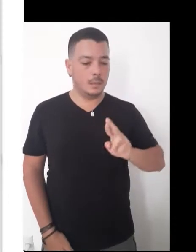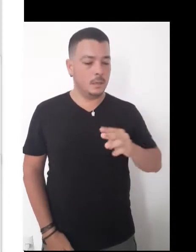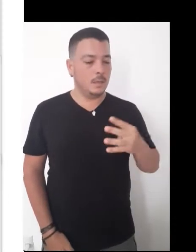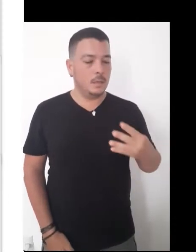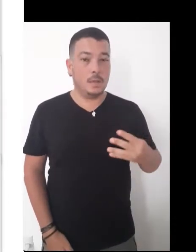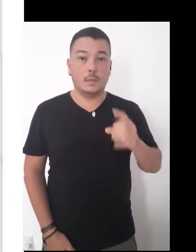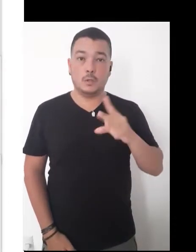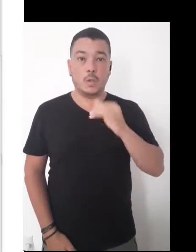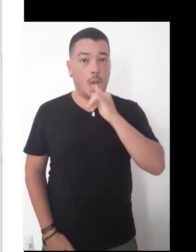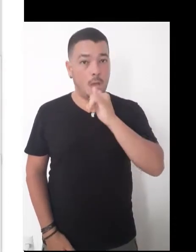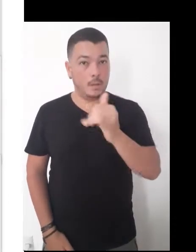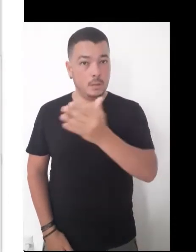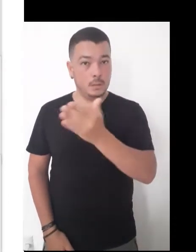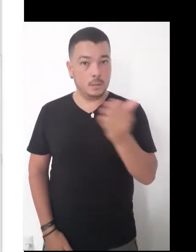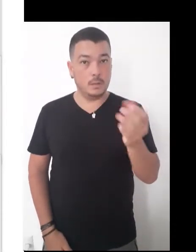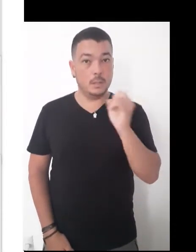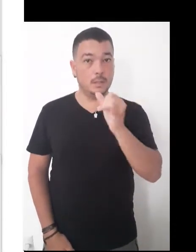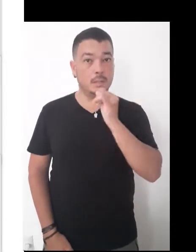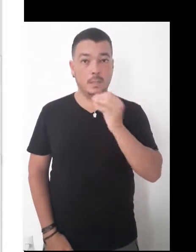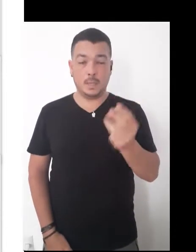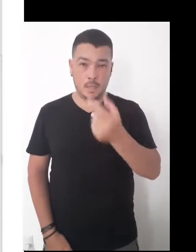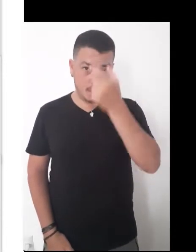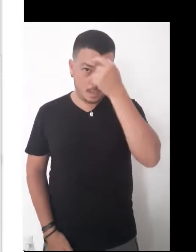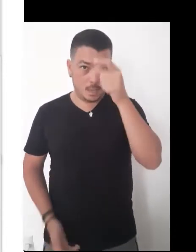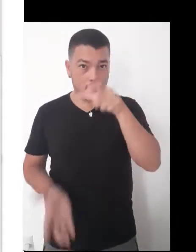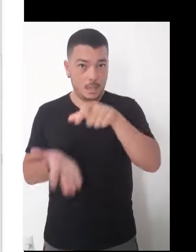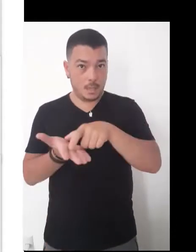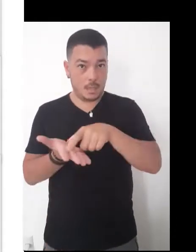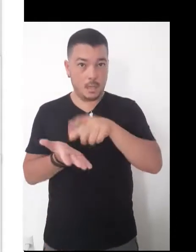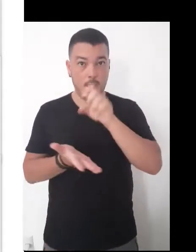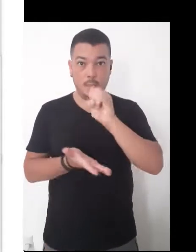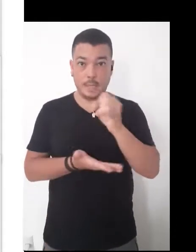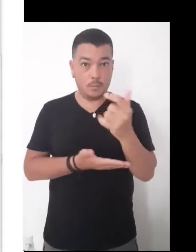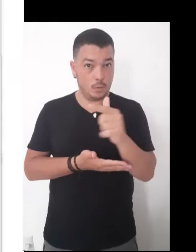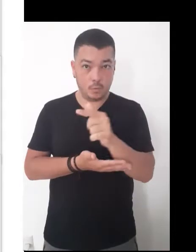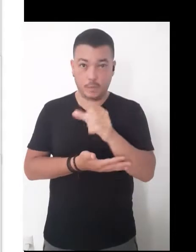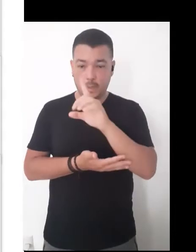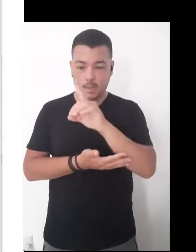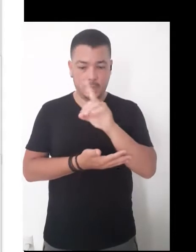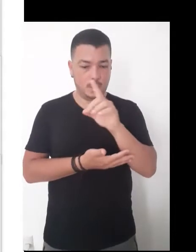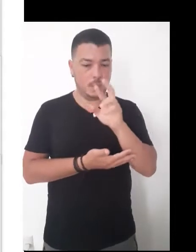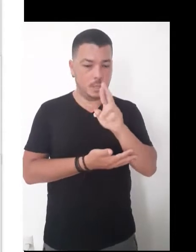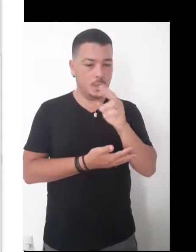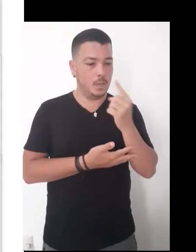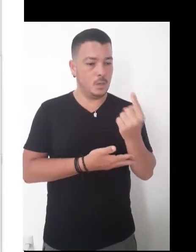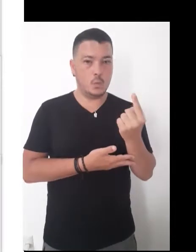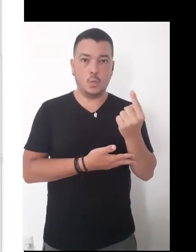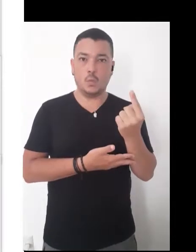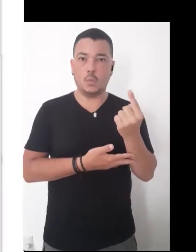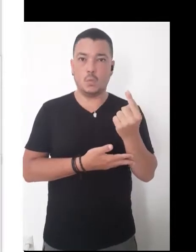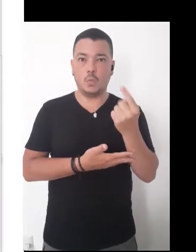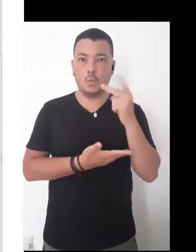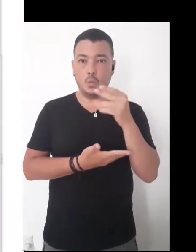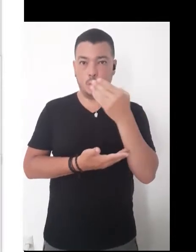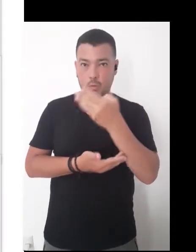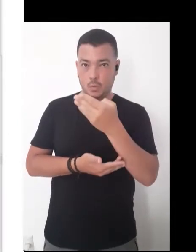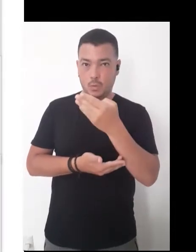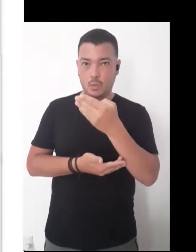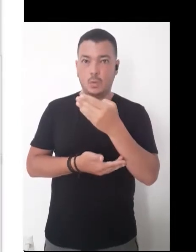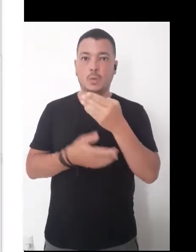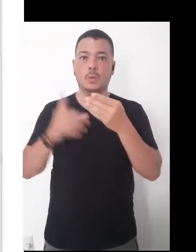vocês, se a memória não tiver escrito DDR1, como essa tá,